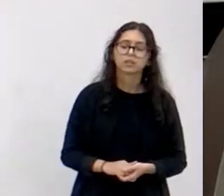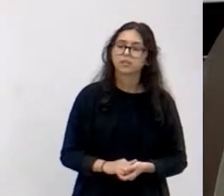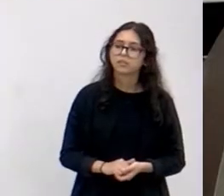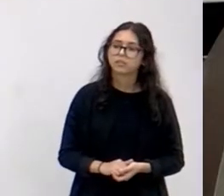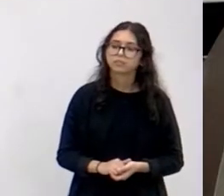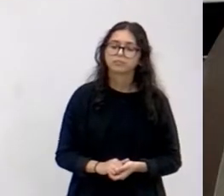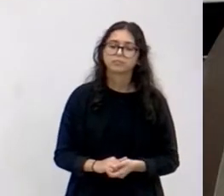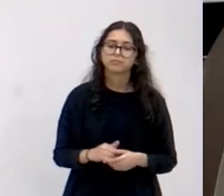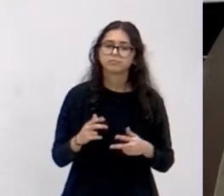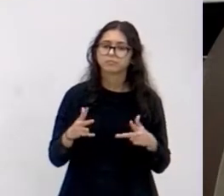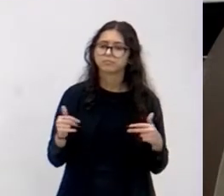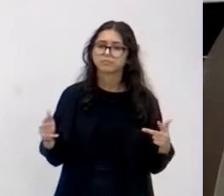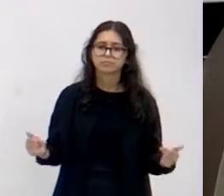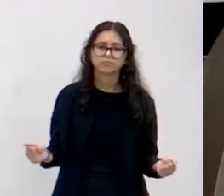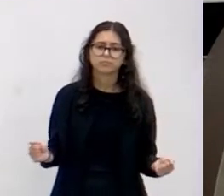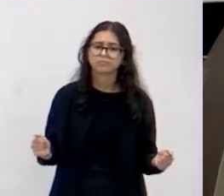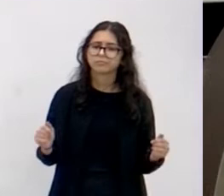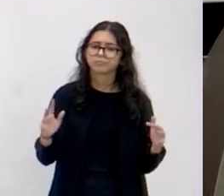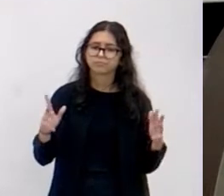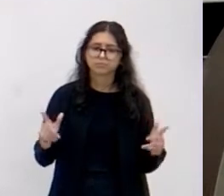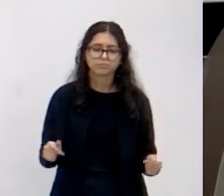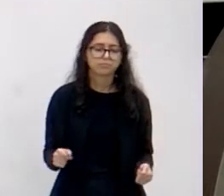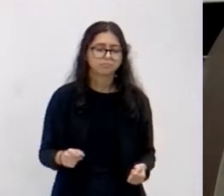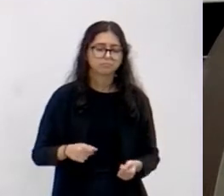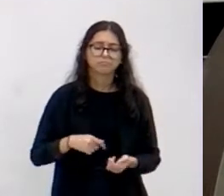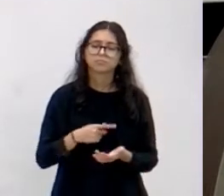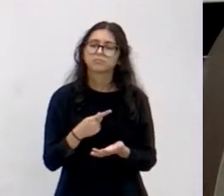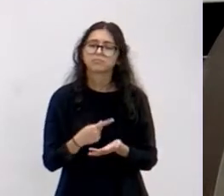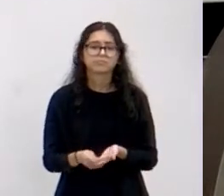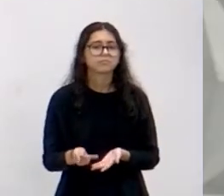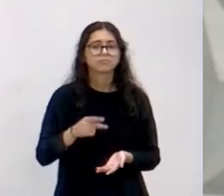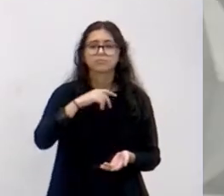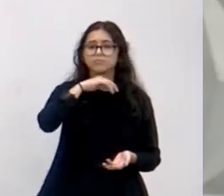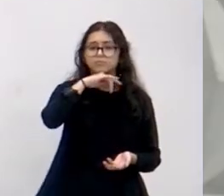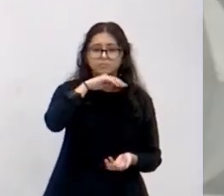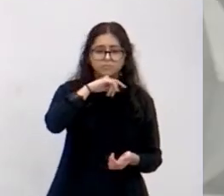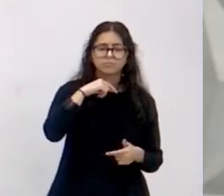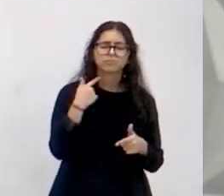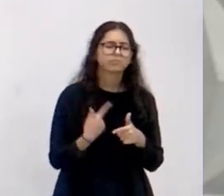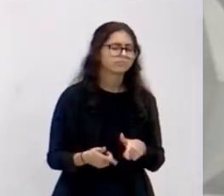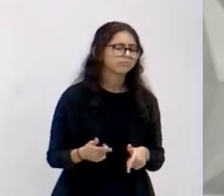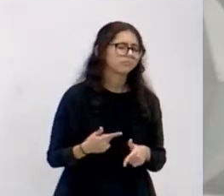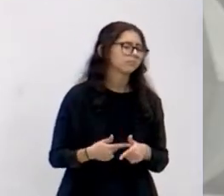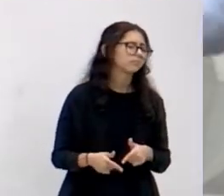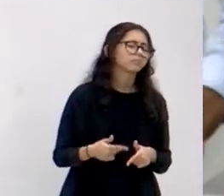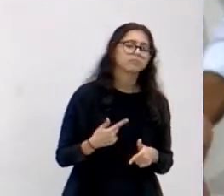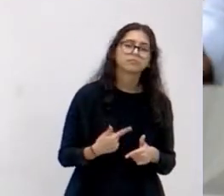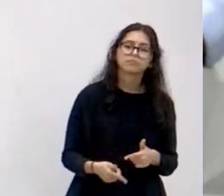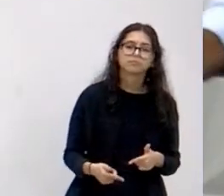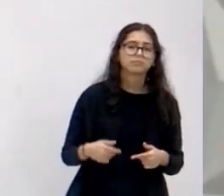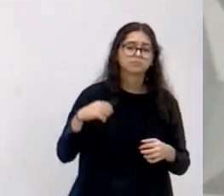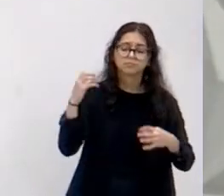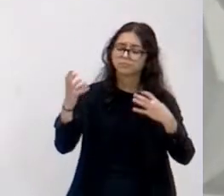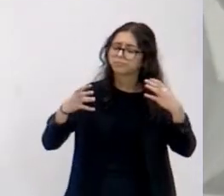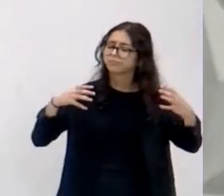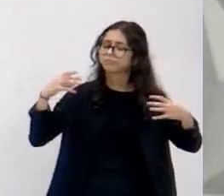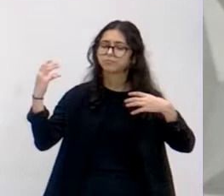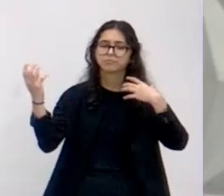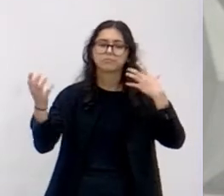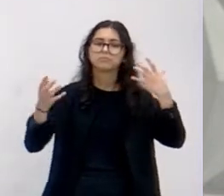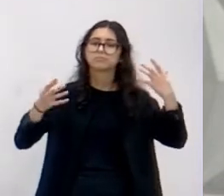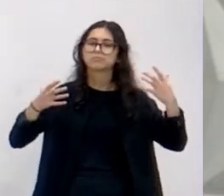Rei as coisas não mudam a cabo de vídeo experiência tão grandiosa mas as pessoas continuam no caminho